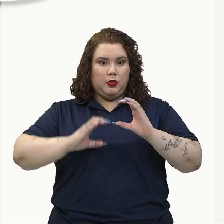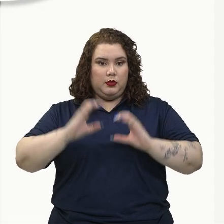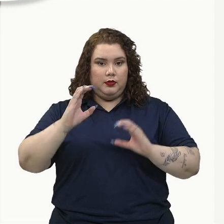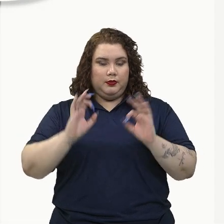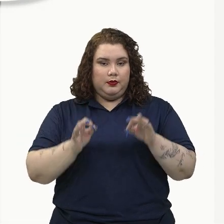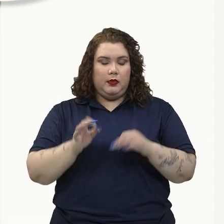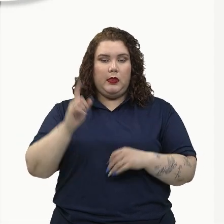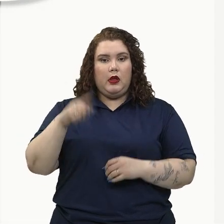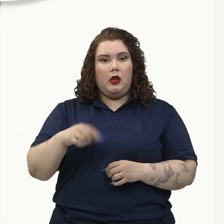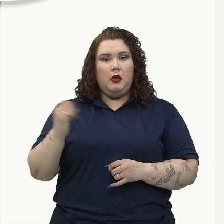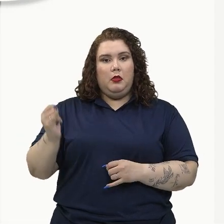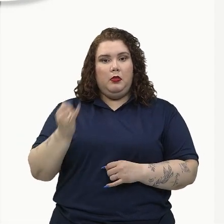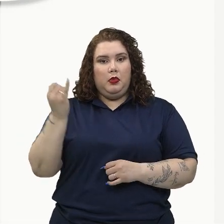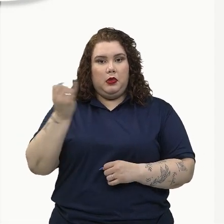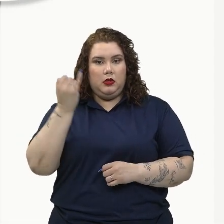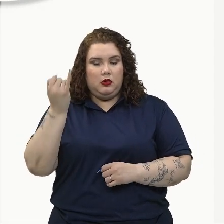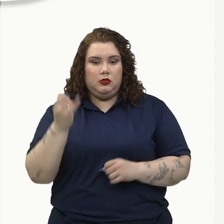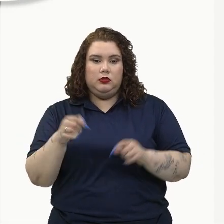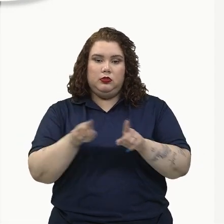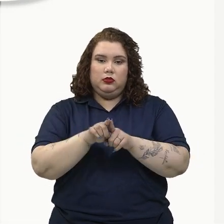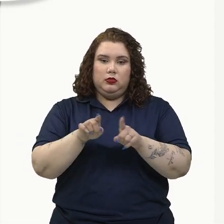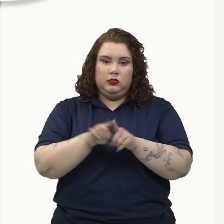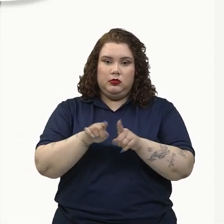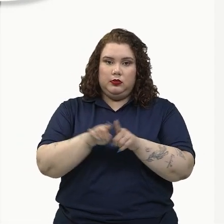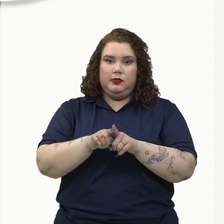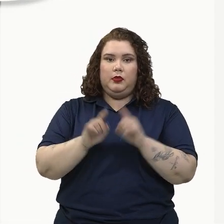super importante também do nosso